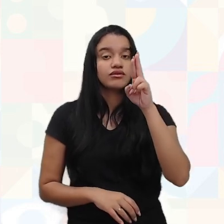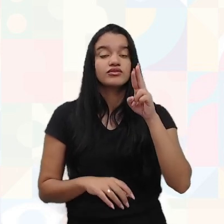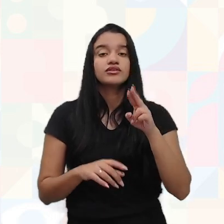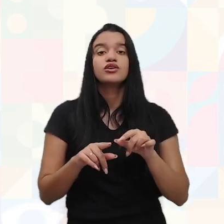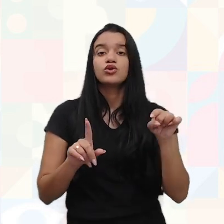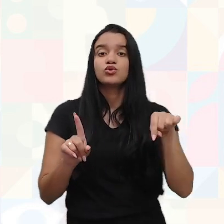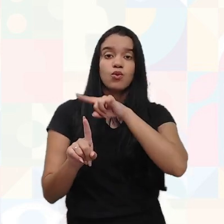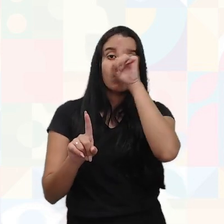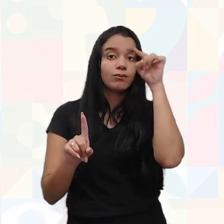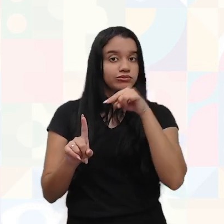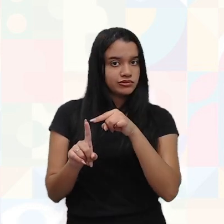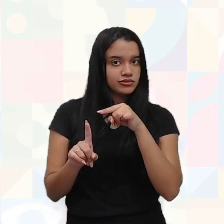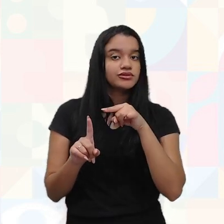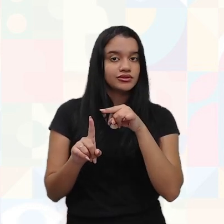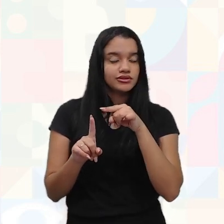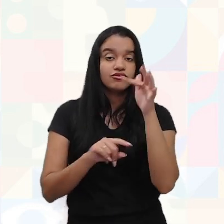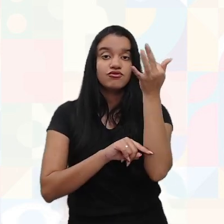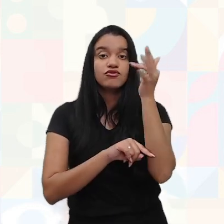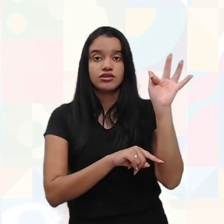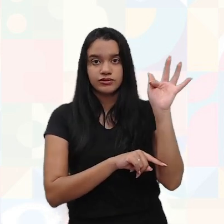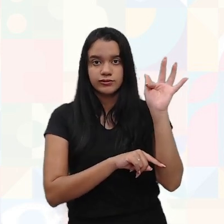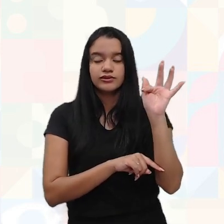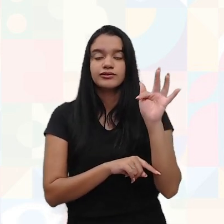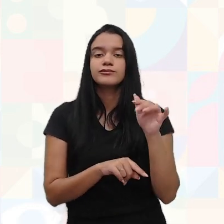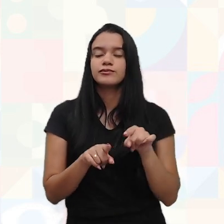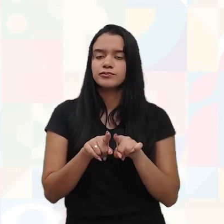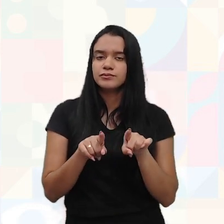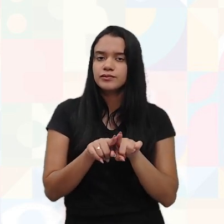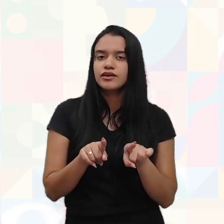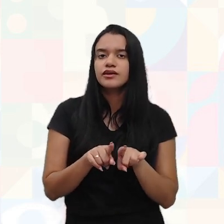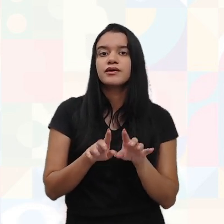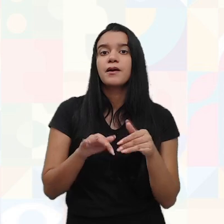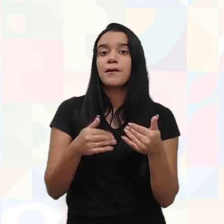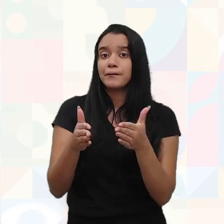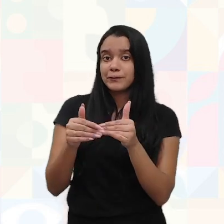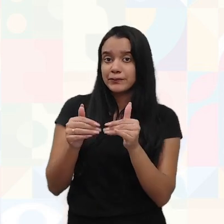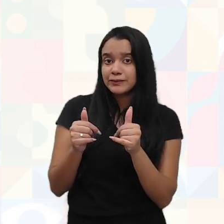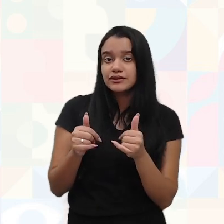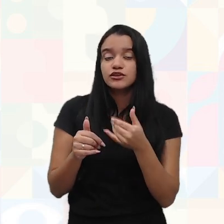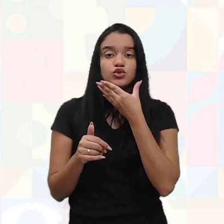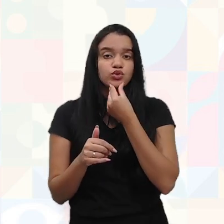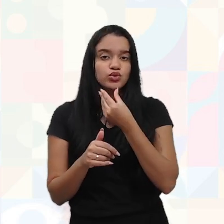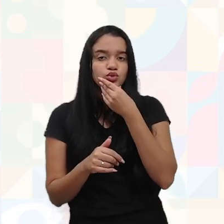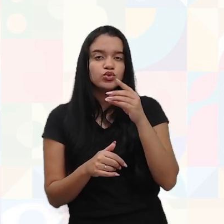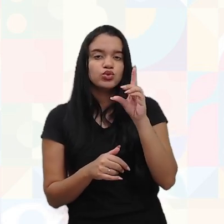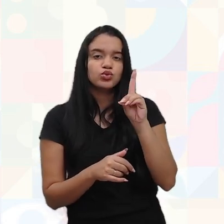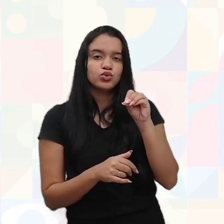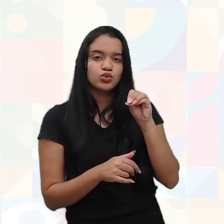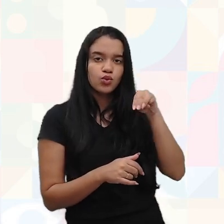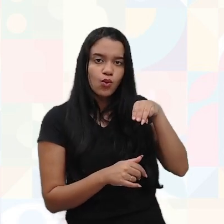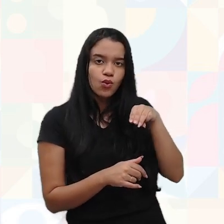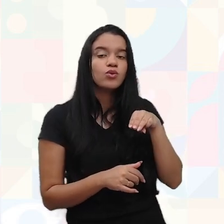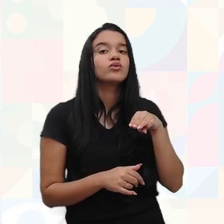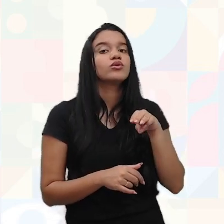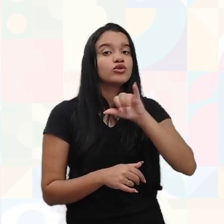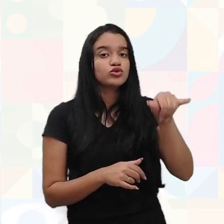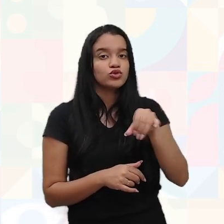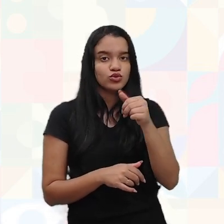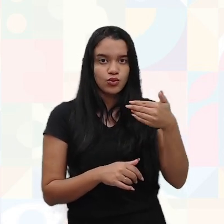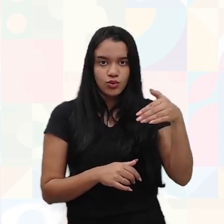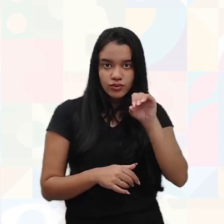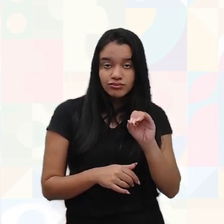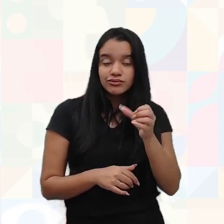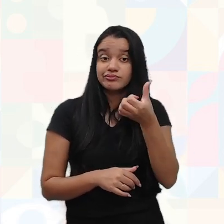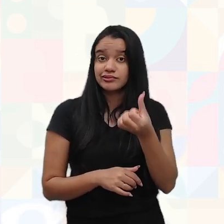cá a pedido de Dom João VI. Ele era o arquiteto-mor, o principal do grupo, e